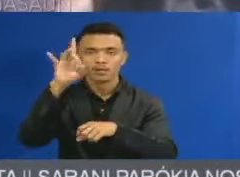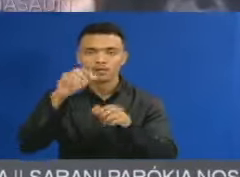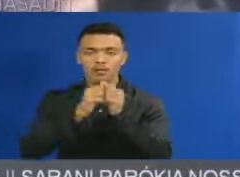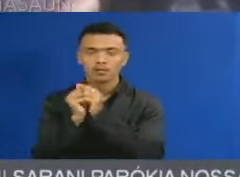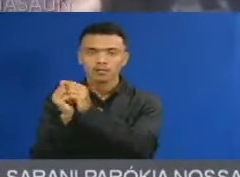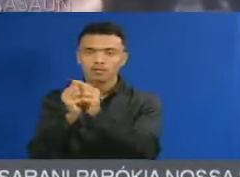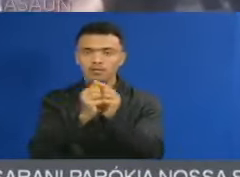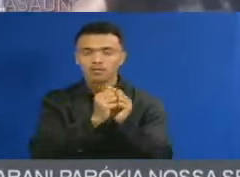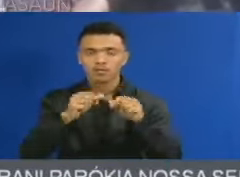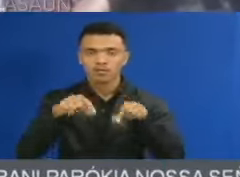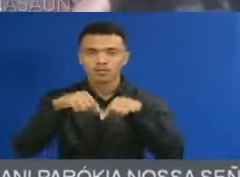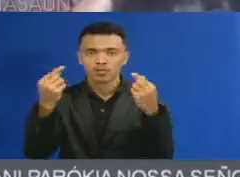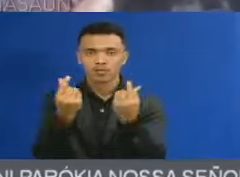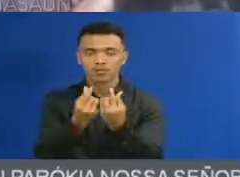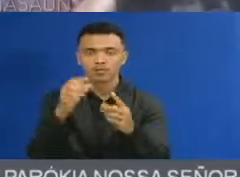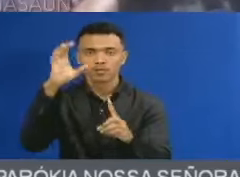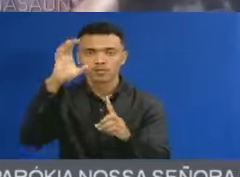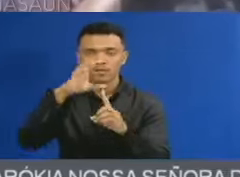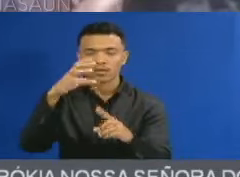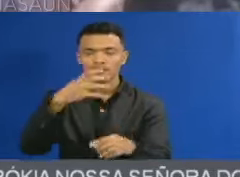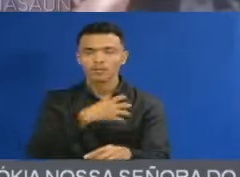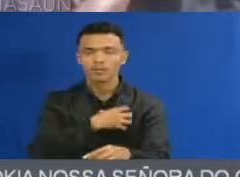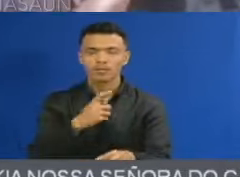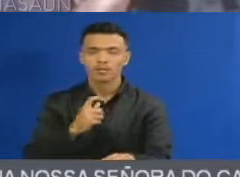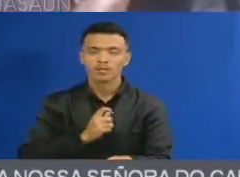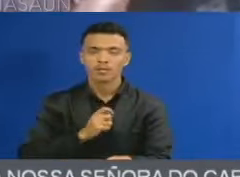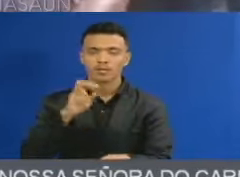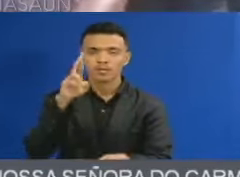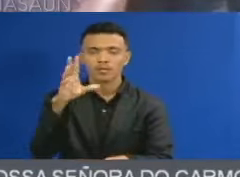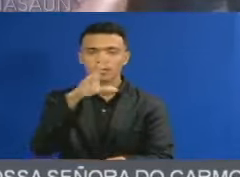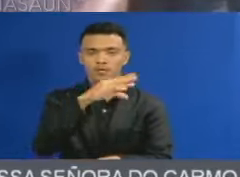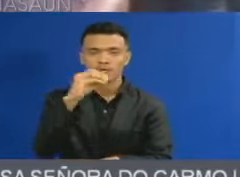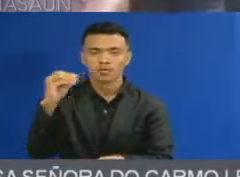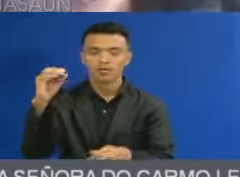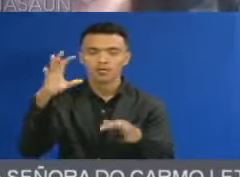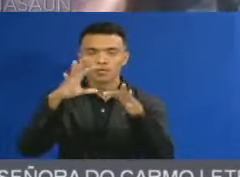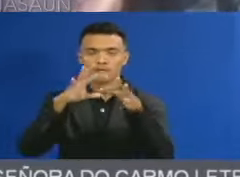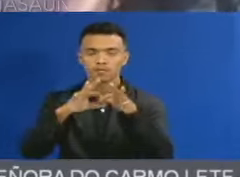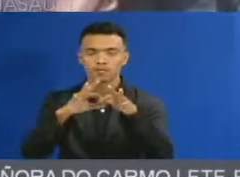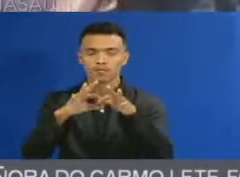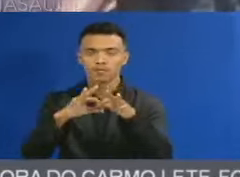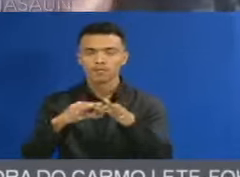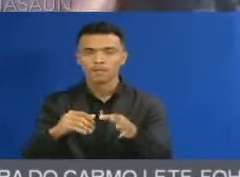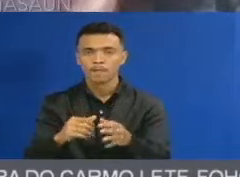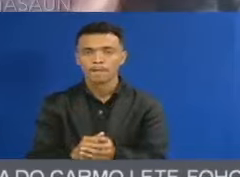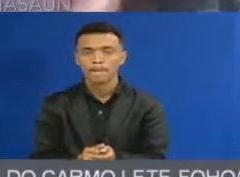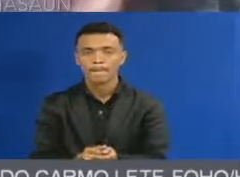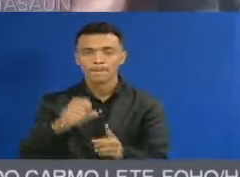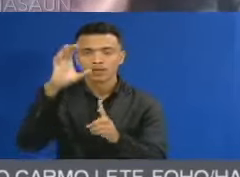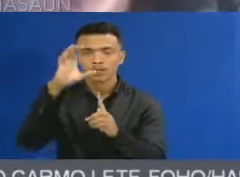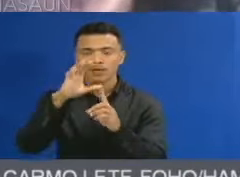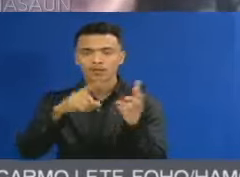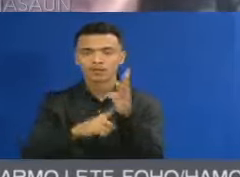hoje Comandante de Esquadra Tilomar, o membros, e comandante de bombeiros,